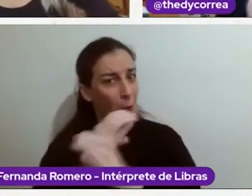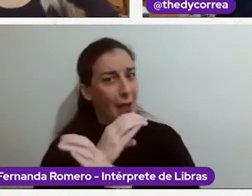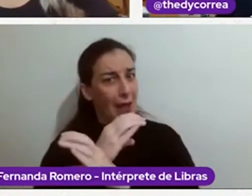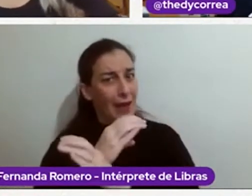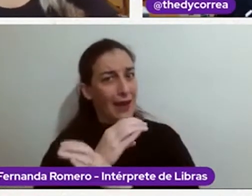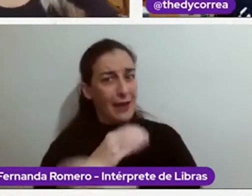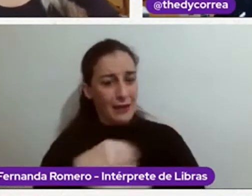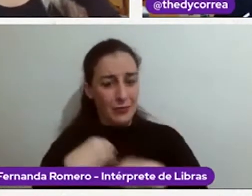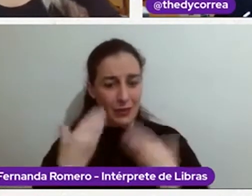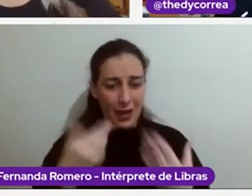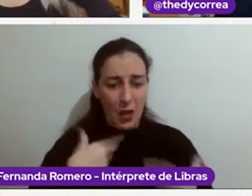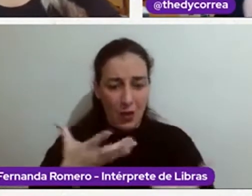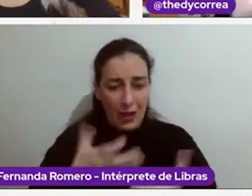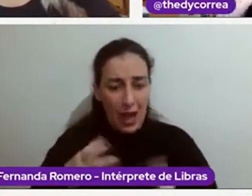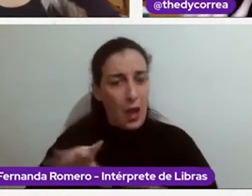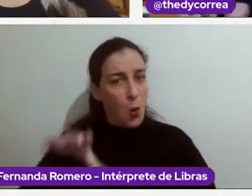ouvir.